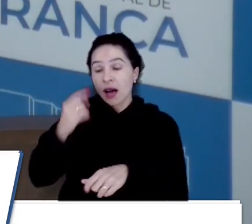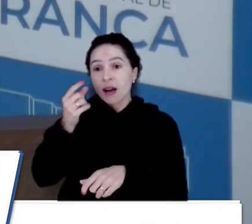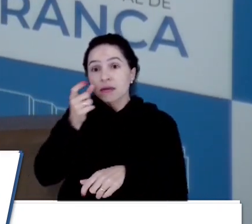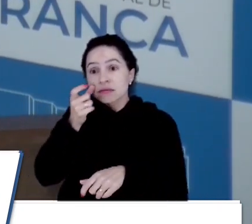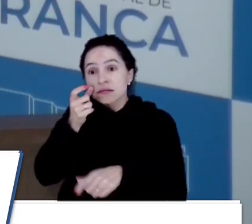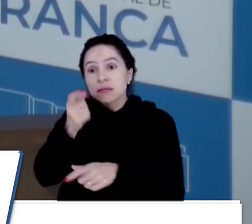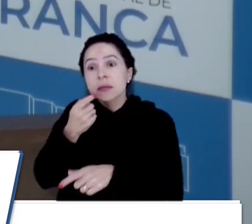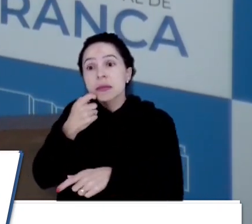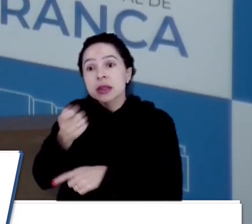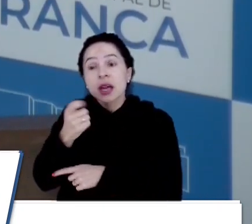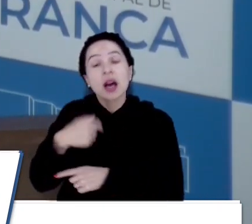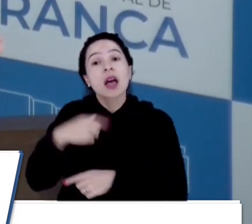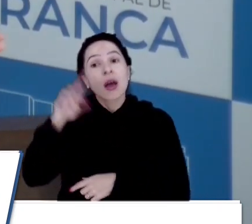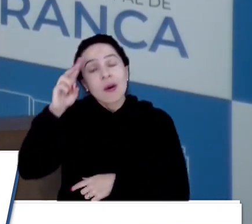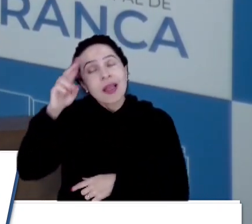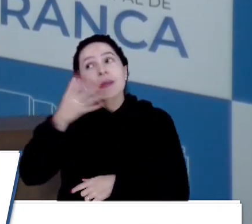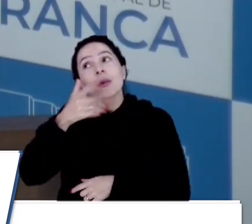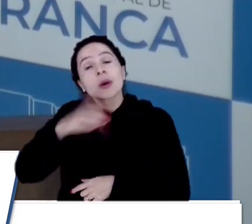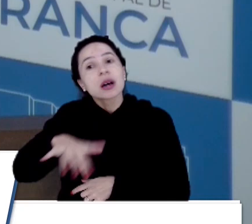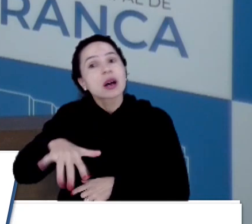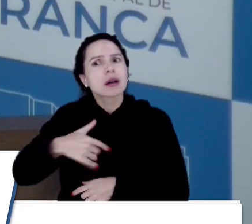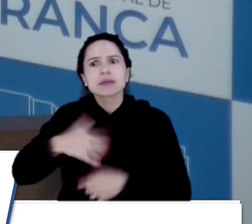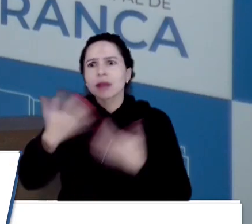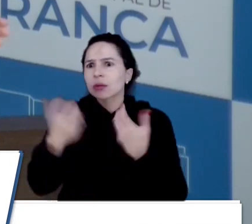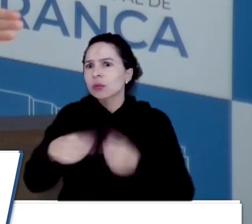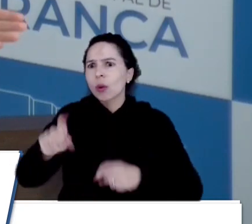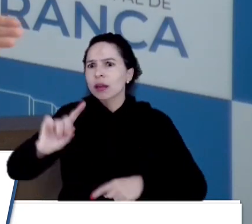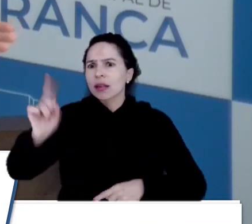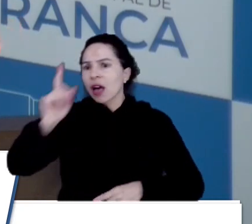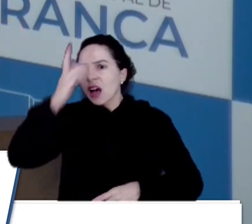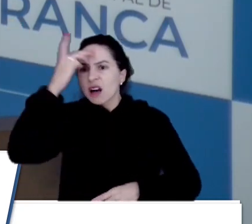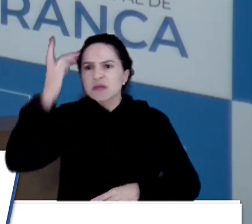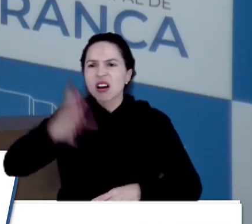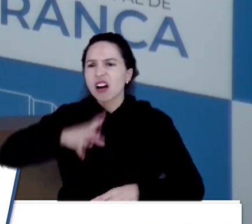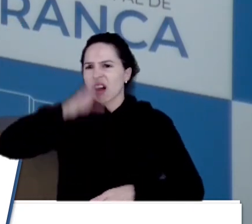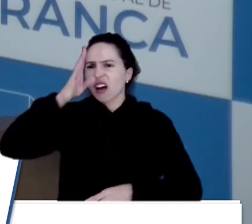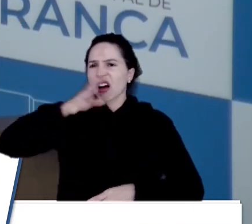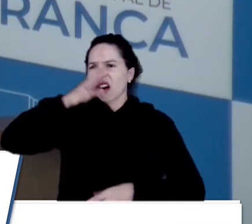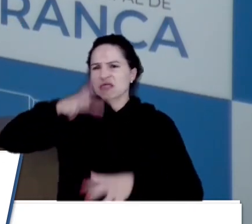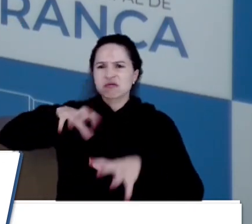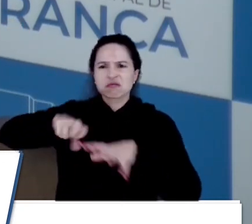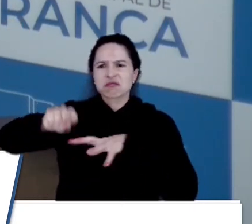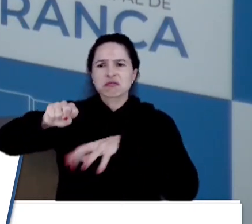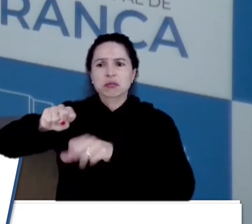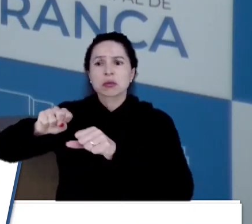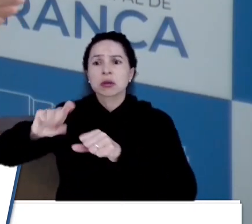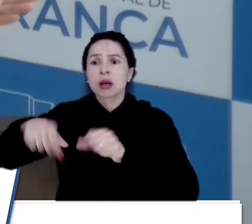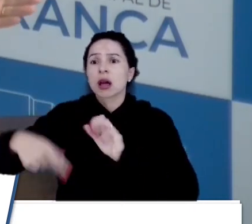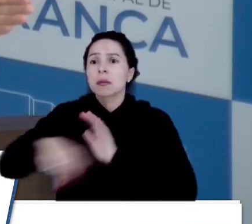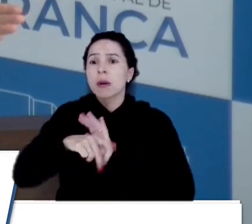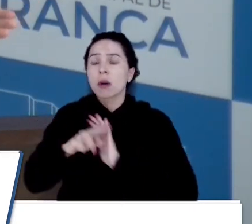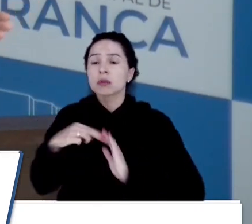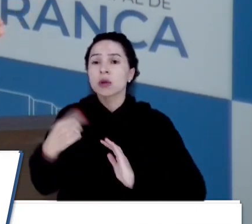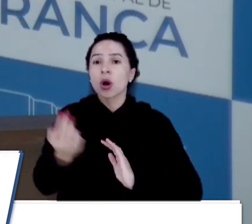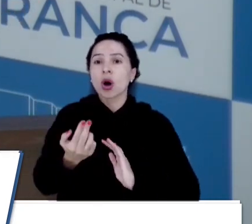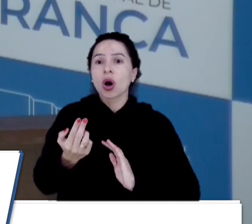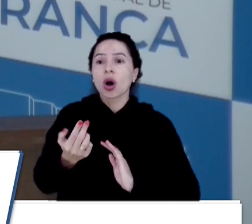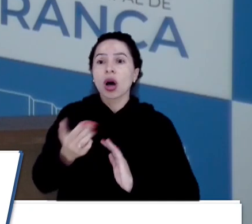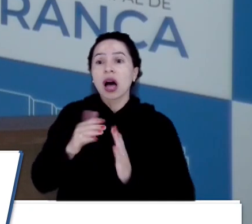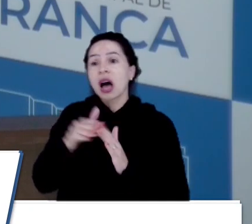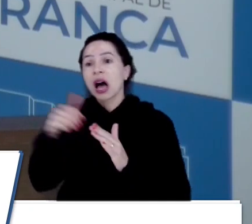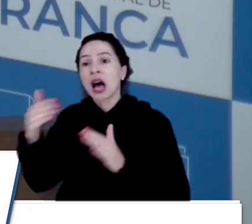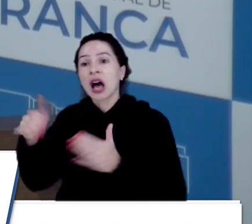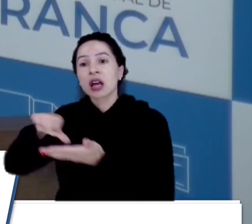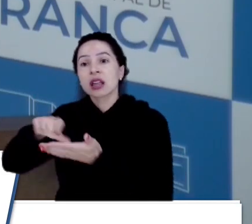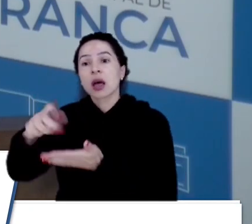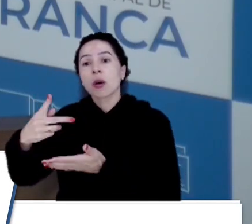minha infância. E eu não admito esse pessoal tomar conta de um espaço que era nosso. No fundo do Centro Pop tem uma